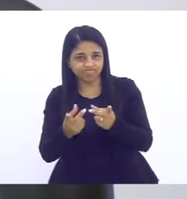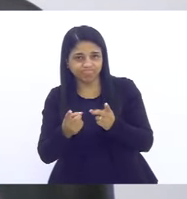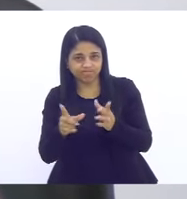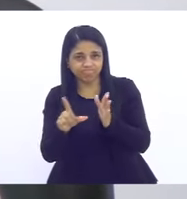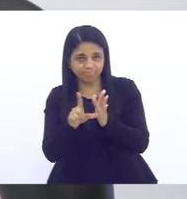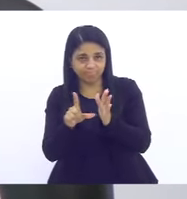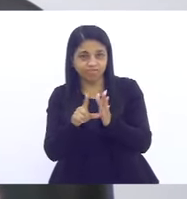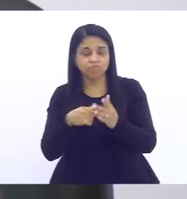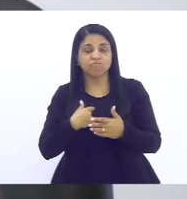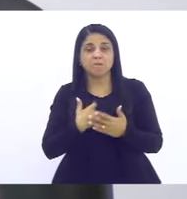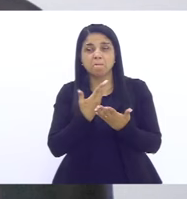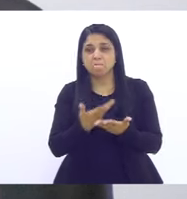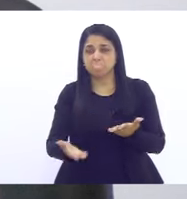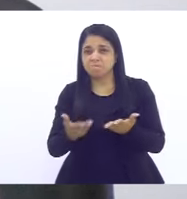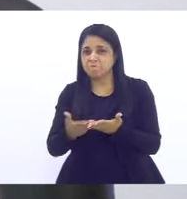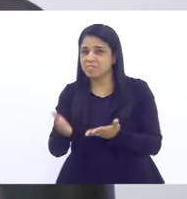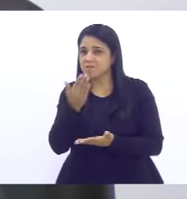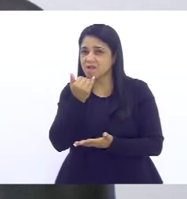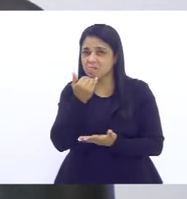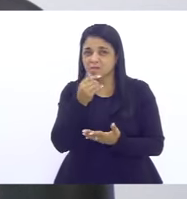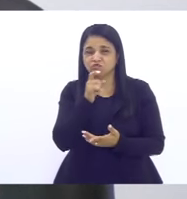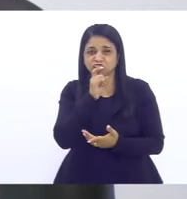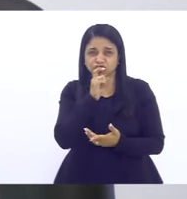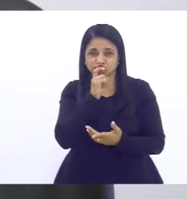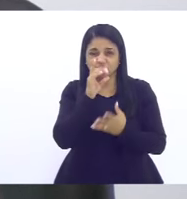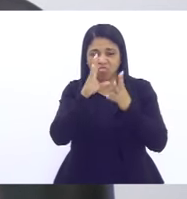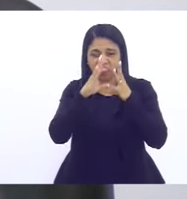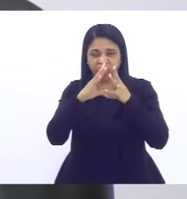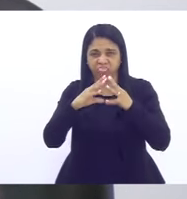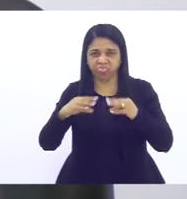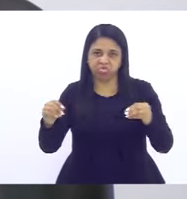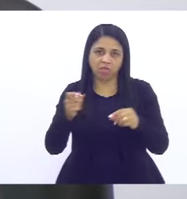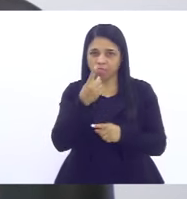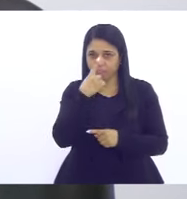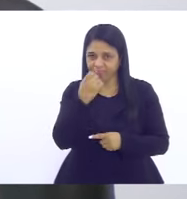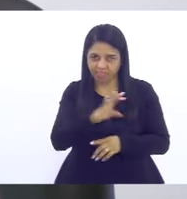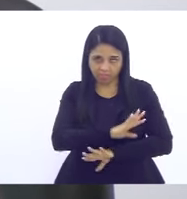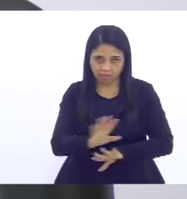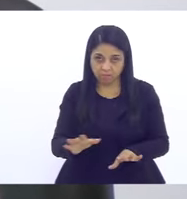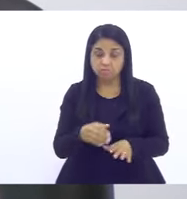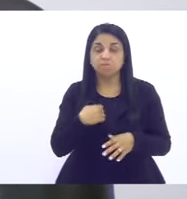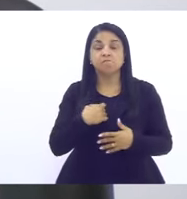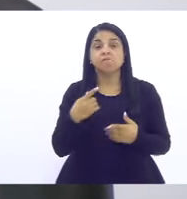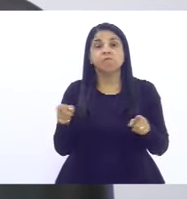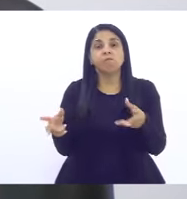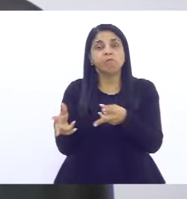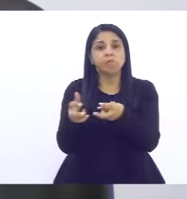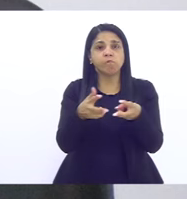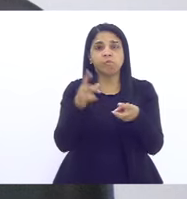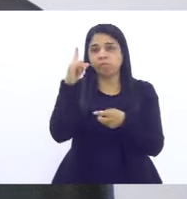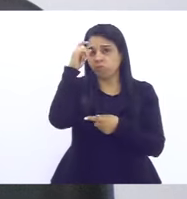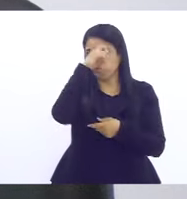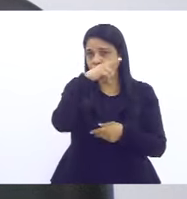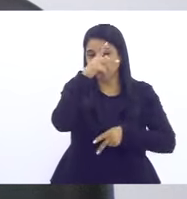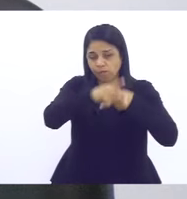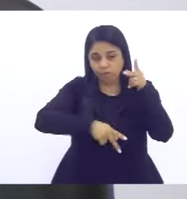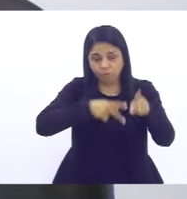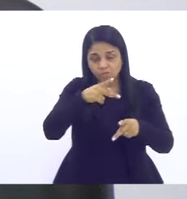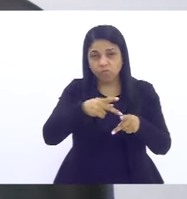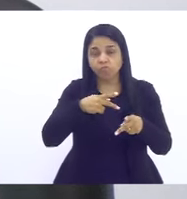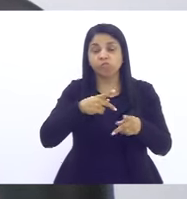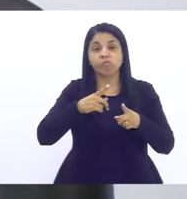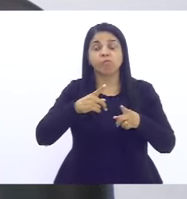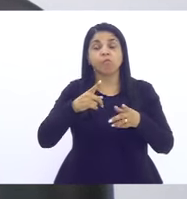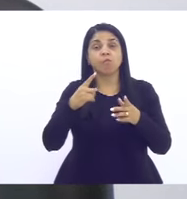congelados. E também, paralelamente a isso, nós vimos uma dificuldade para a população reclamar,